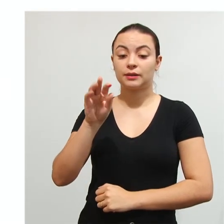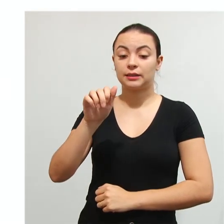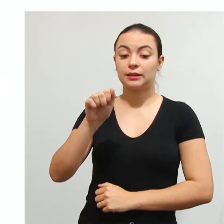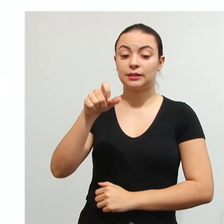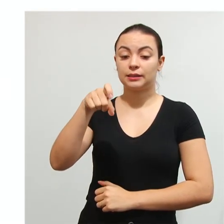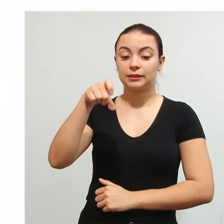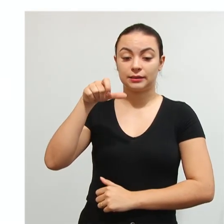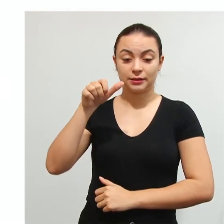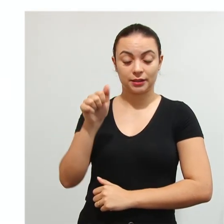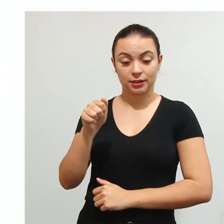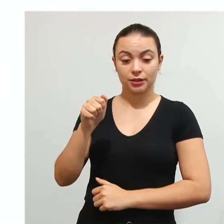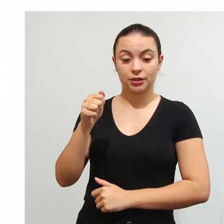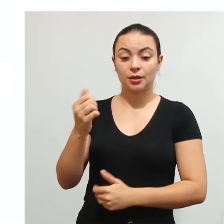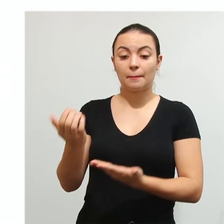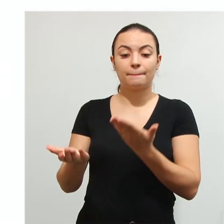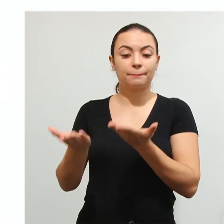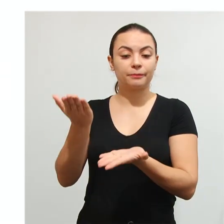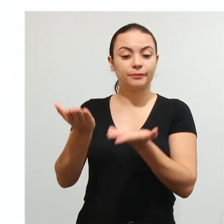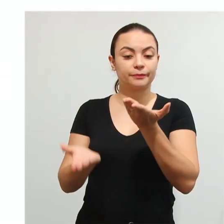simples